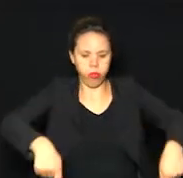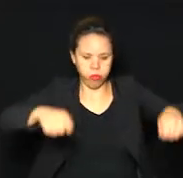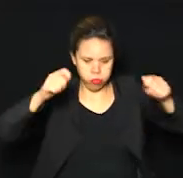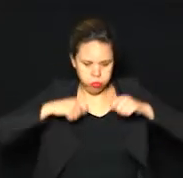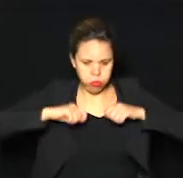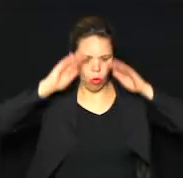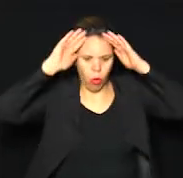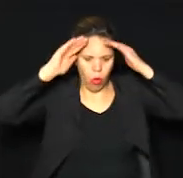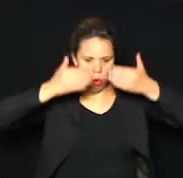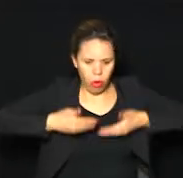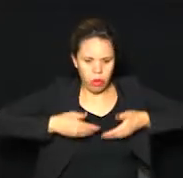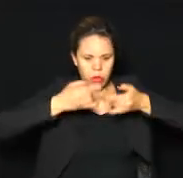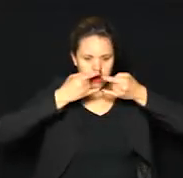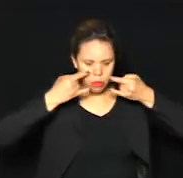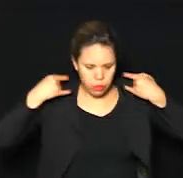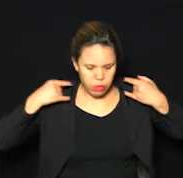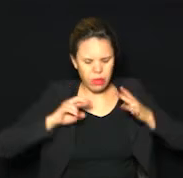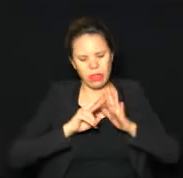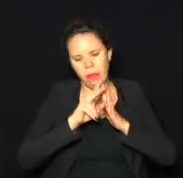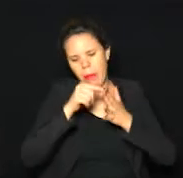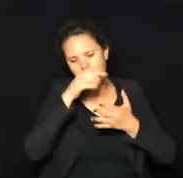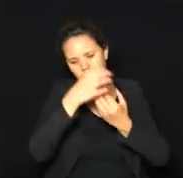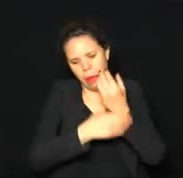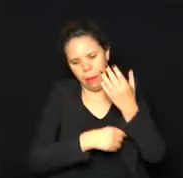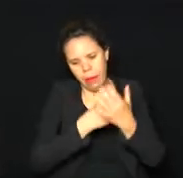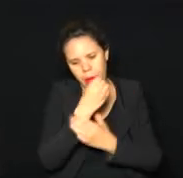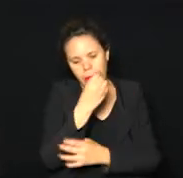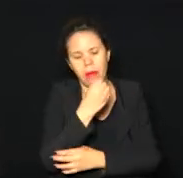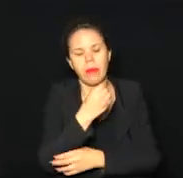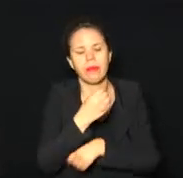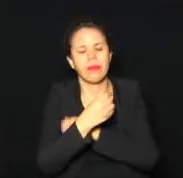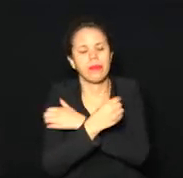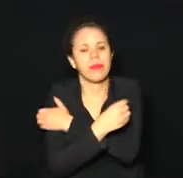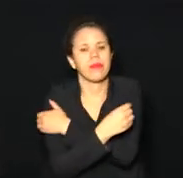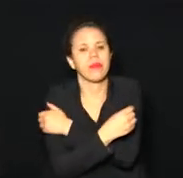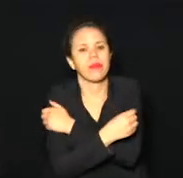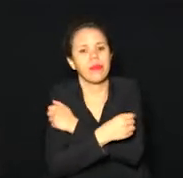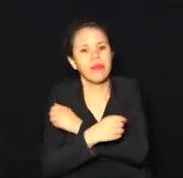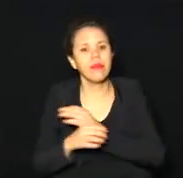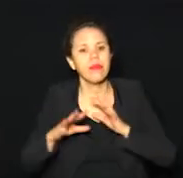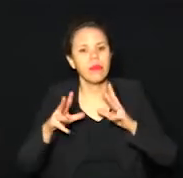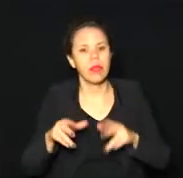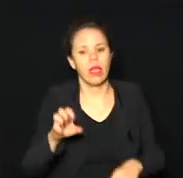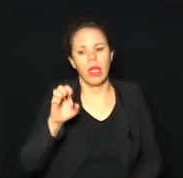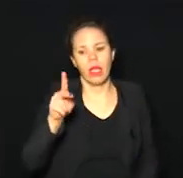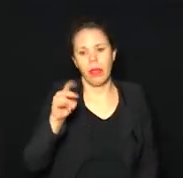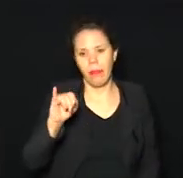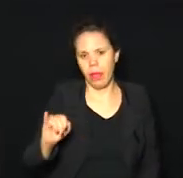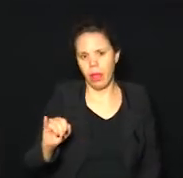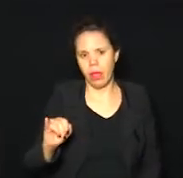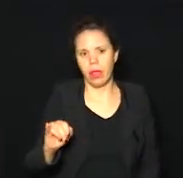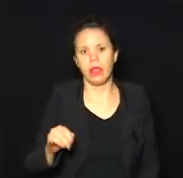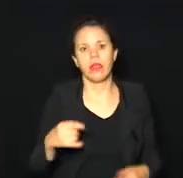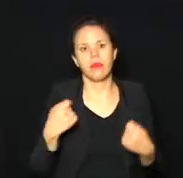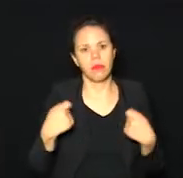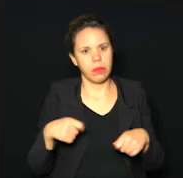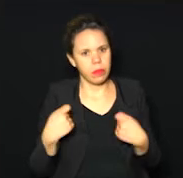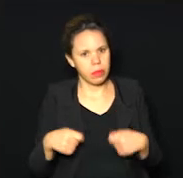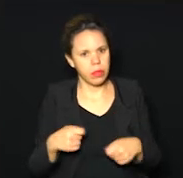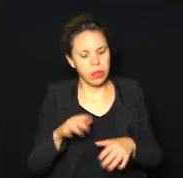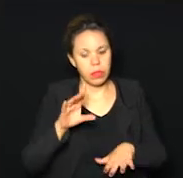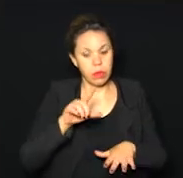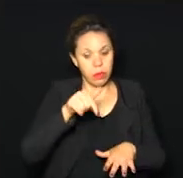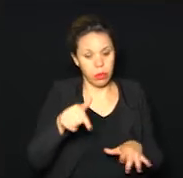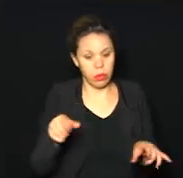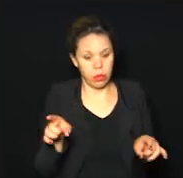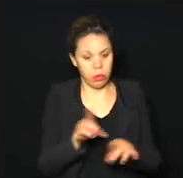máscara específica, um face shield, luva, e todo um EPI que precisa ser descartado logo após